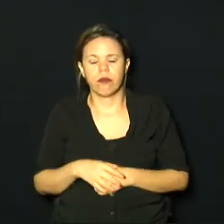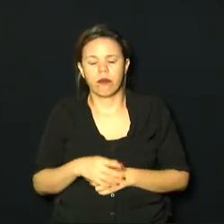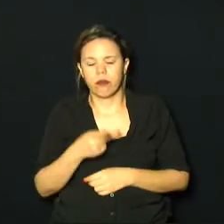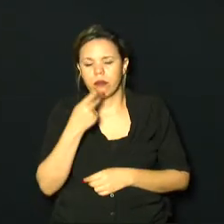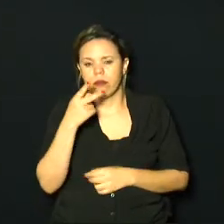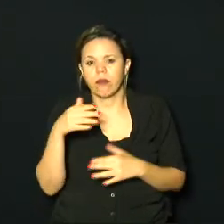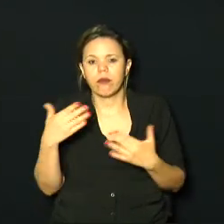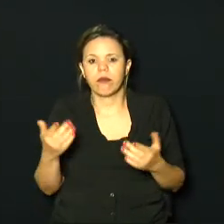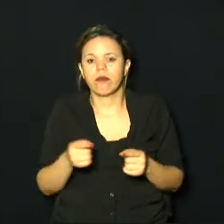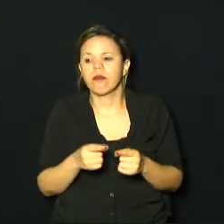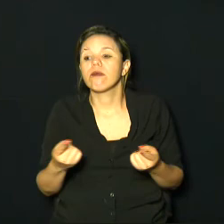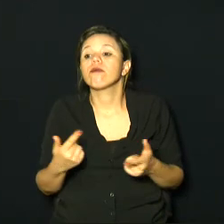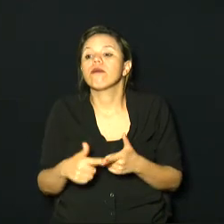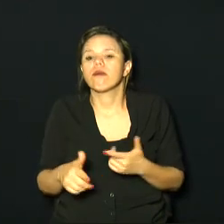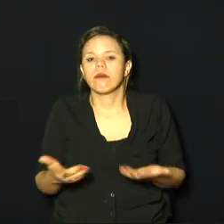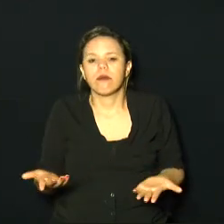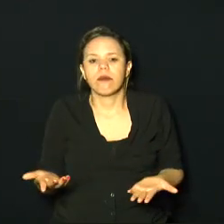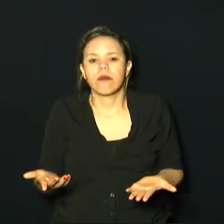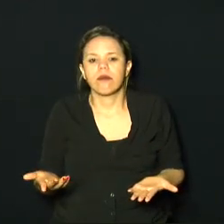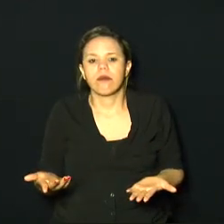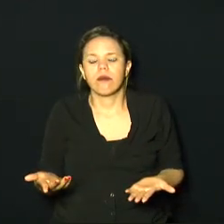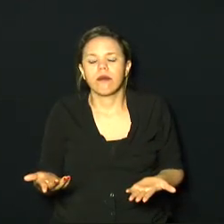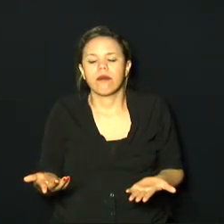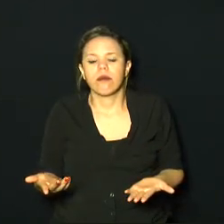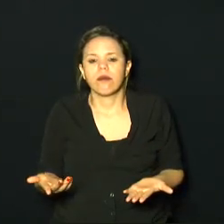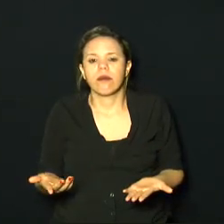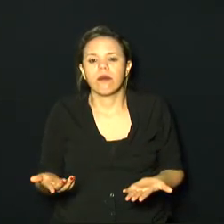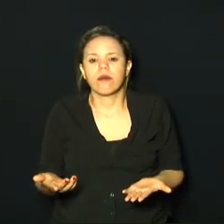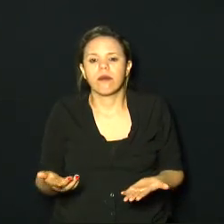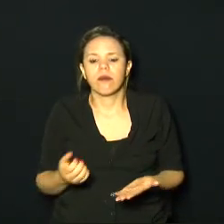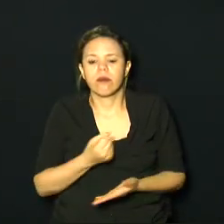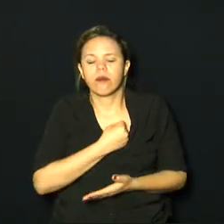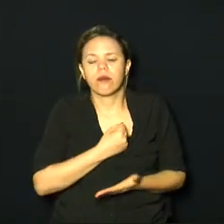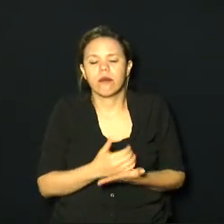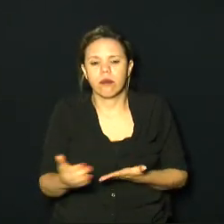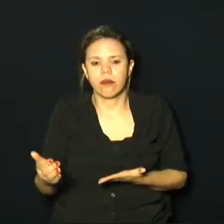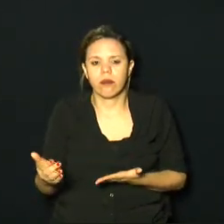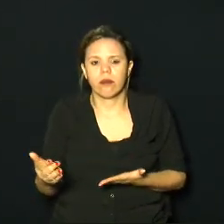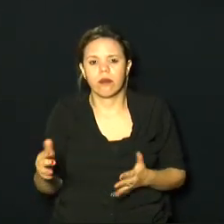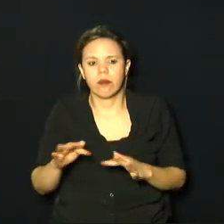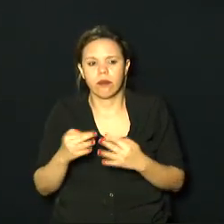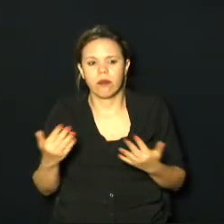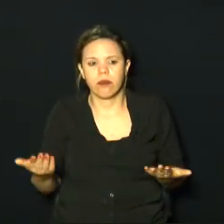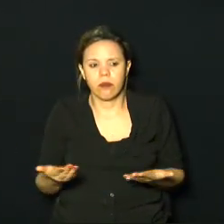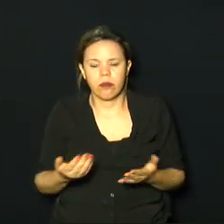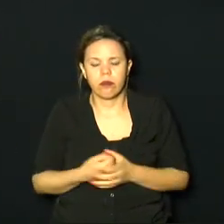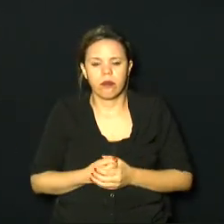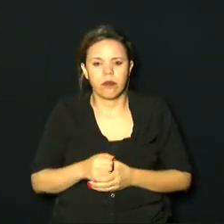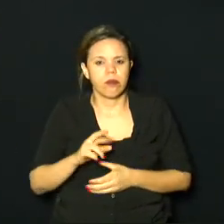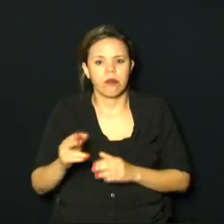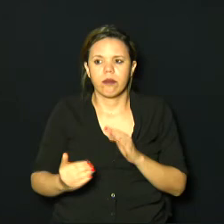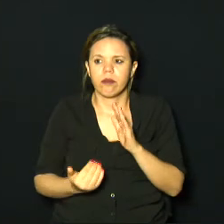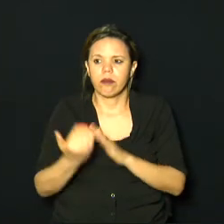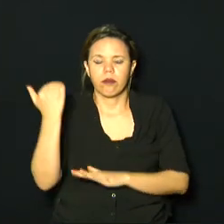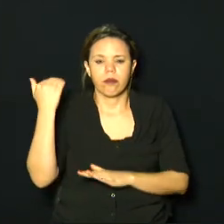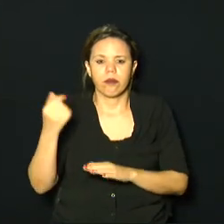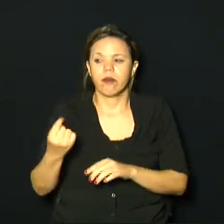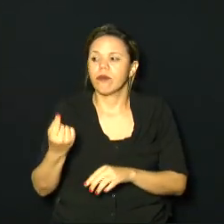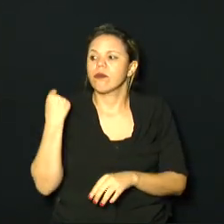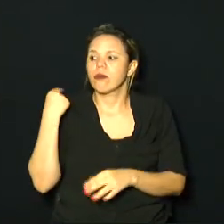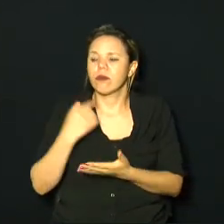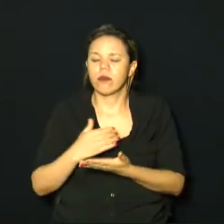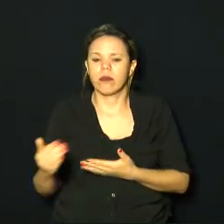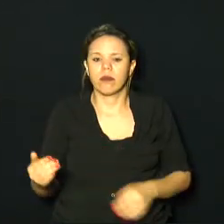qual seria o problema? Quer dizer, não vai trazer um ônus maior, é o número inicial. O número de famílias hoje não é maior do que era inicialmente.